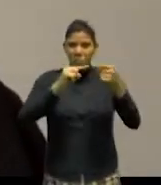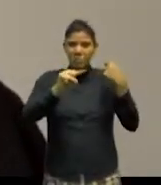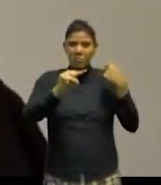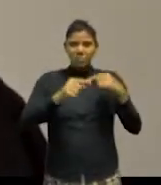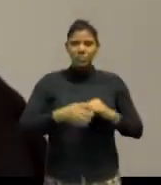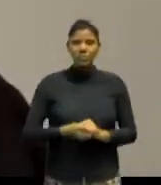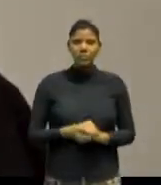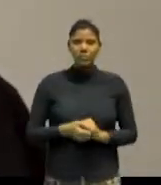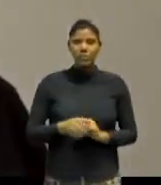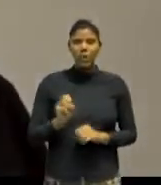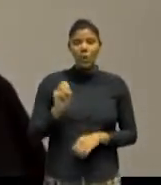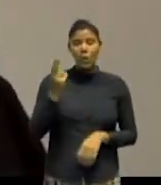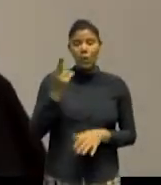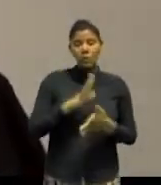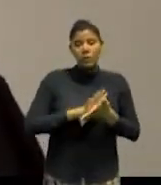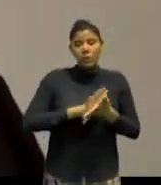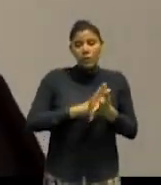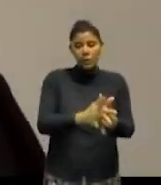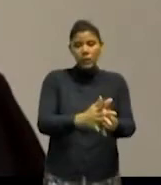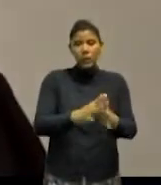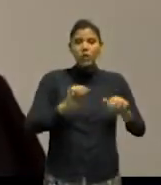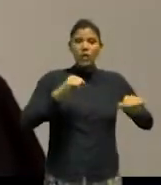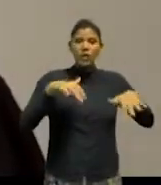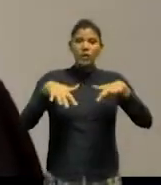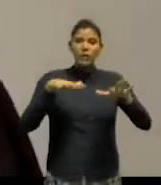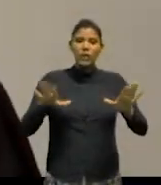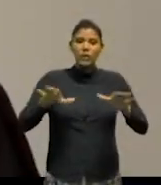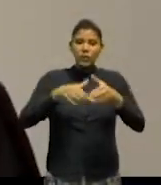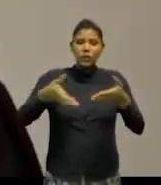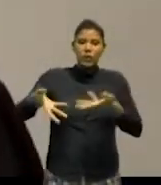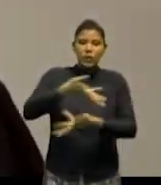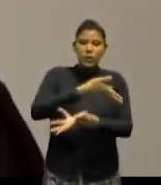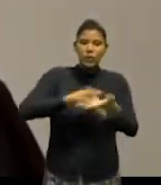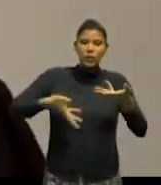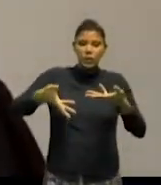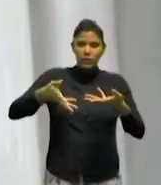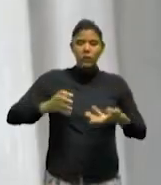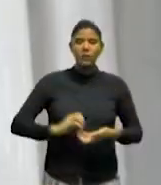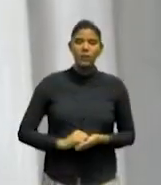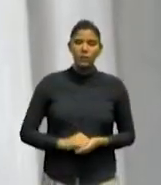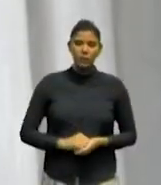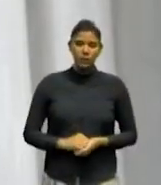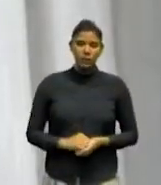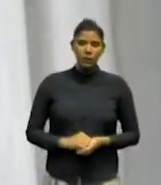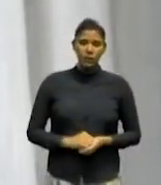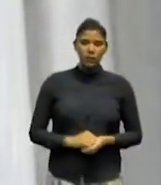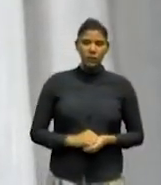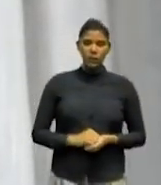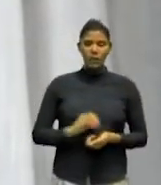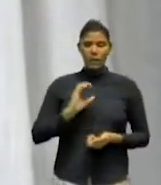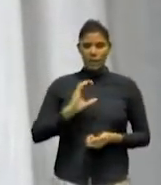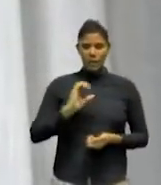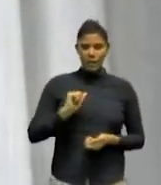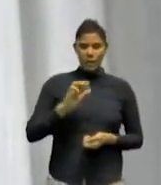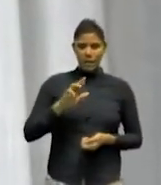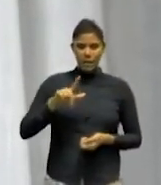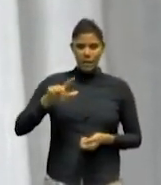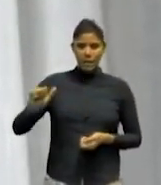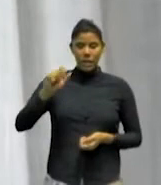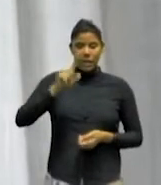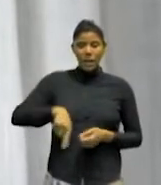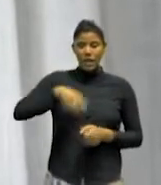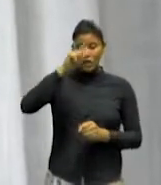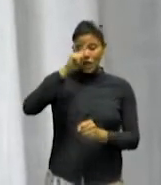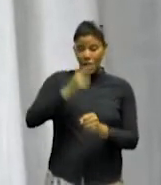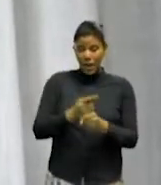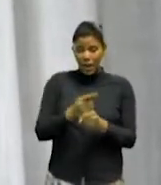mesmo a exclusão de atividades coletivas da empresa, como as confraternizações de fim de ano. Carla Rodrigues é gerente de operações de uma empresa